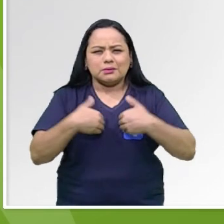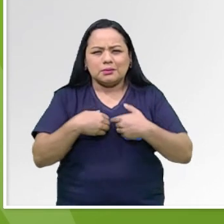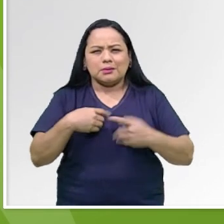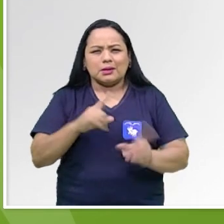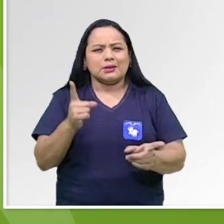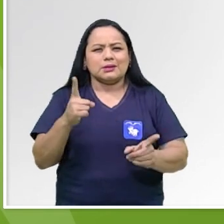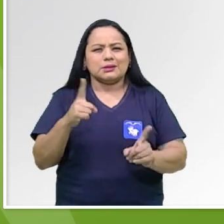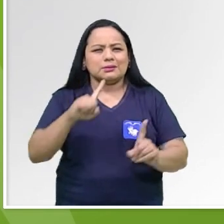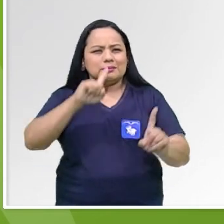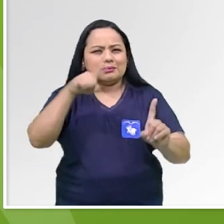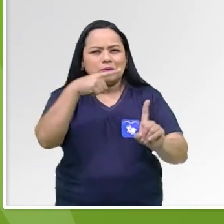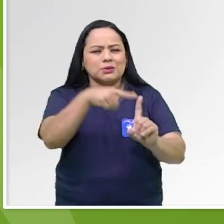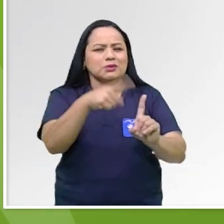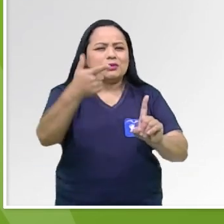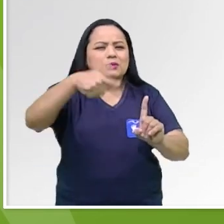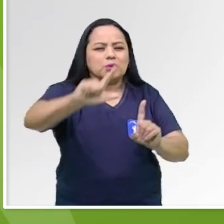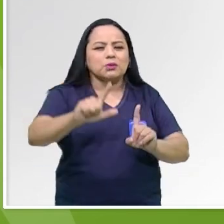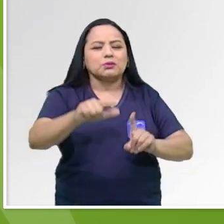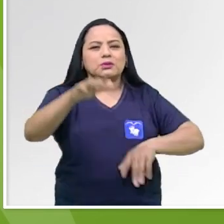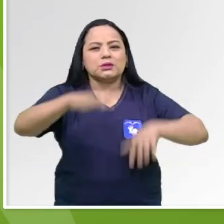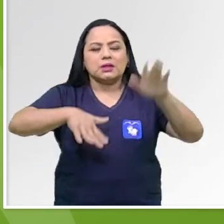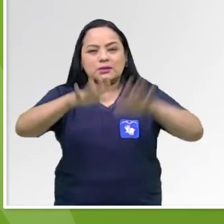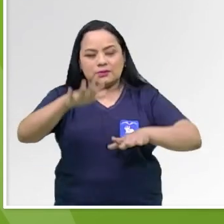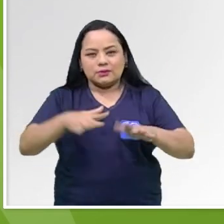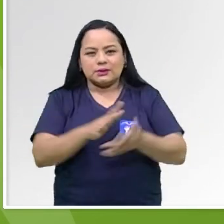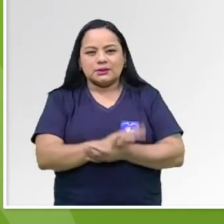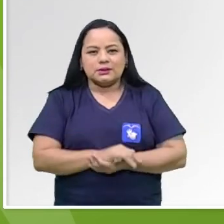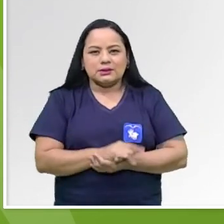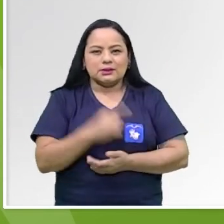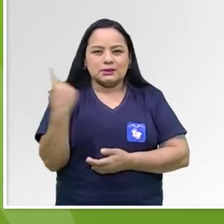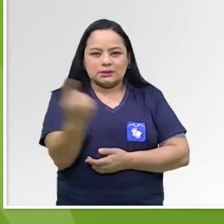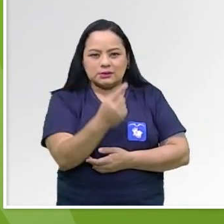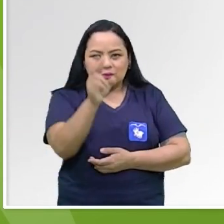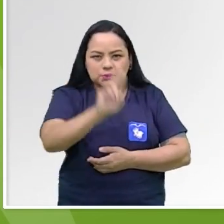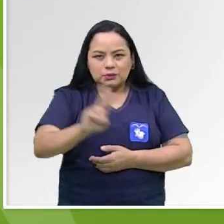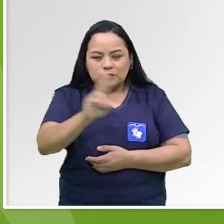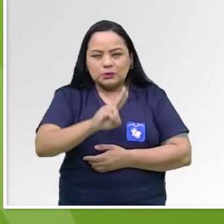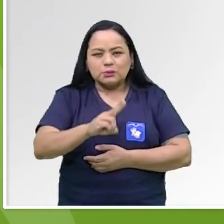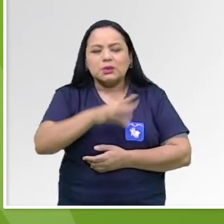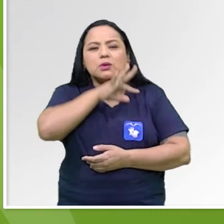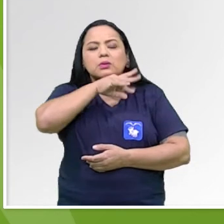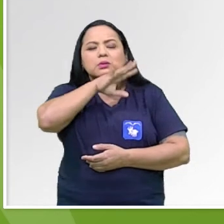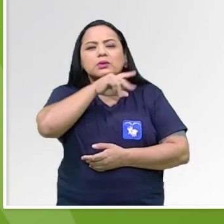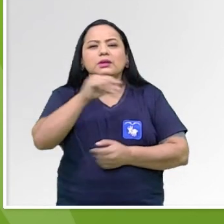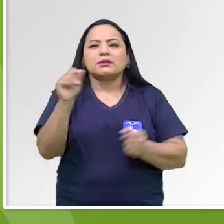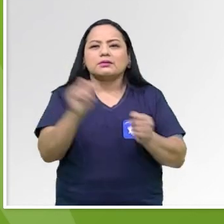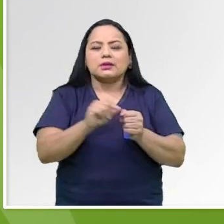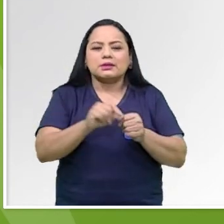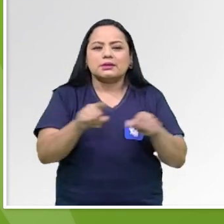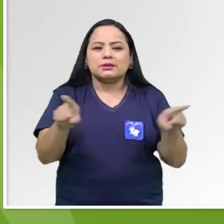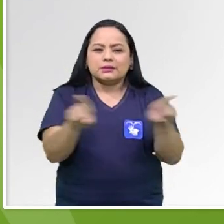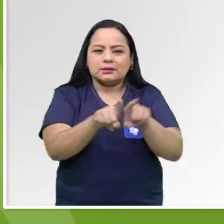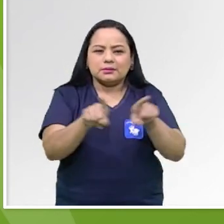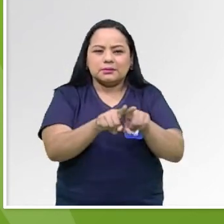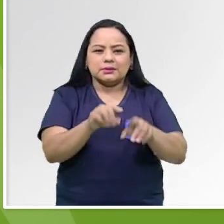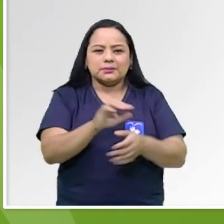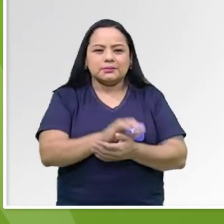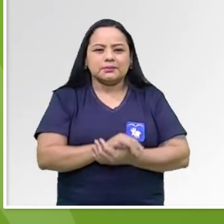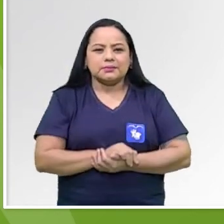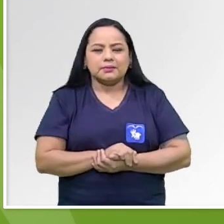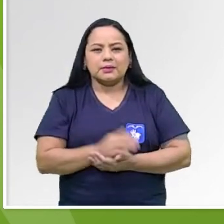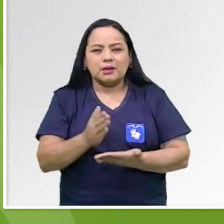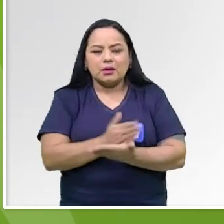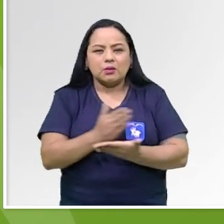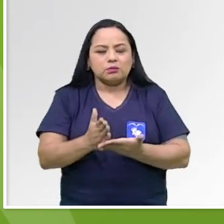E aí, muitas vezes, esses fins que os humanos utilizam são prejudiciais, até mesmo ali levando alguns